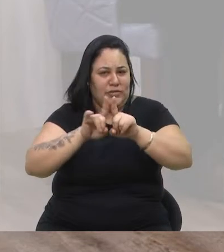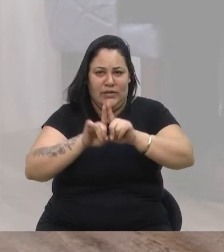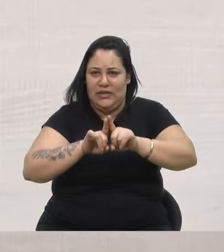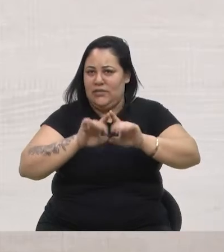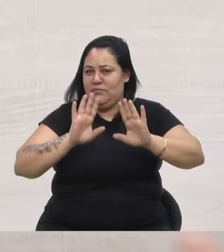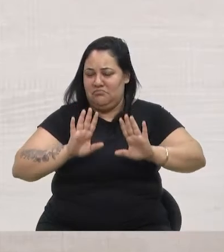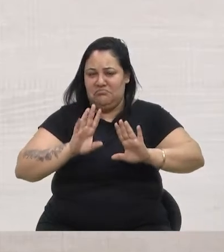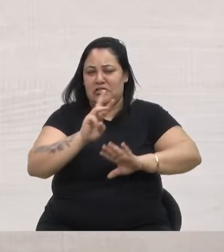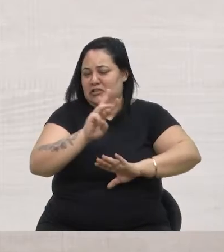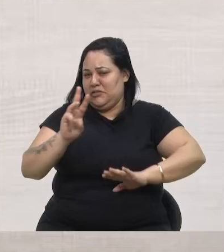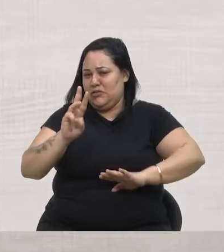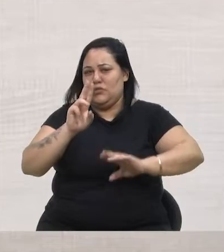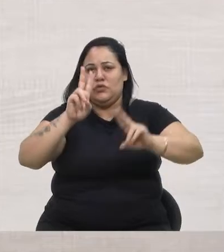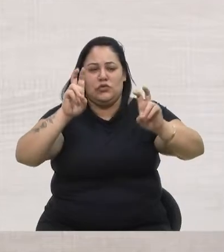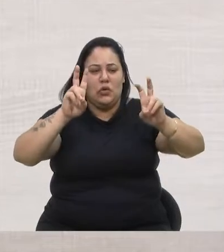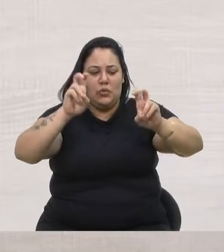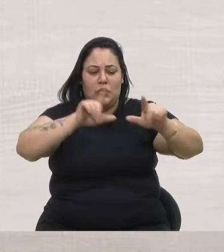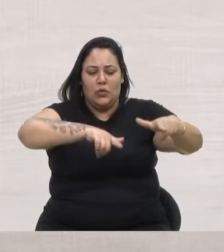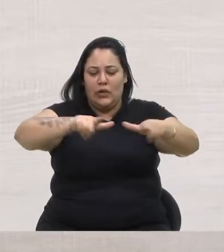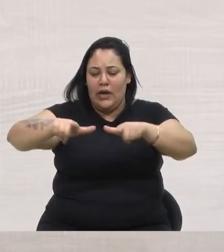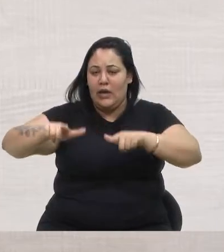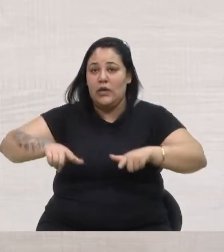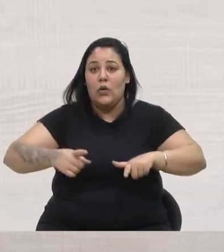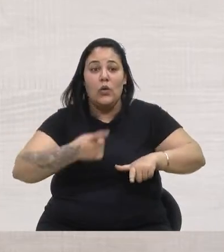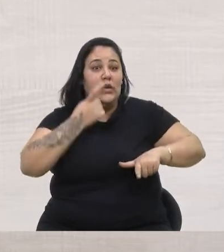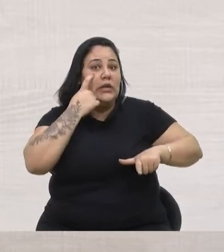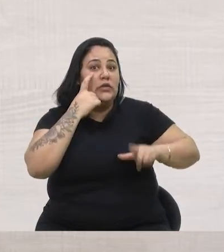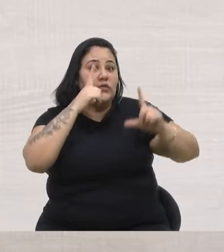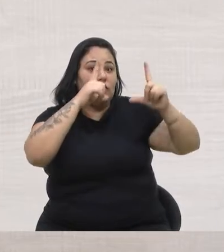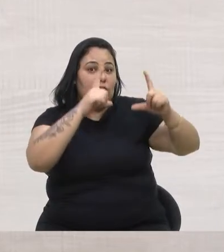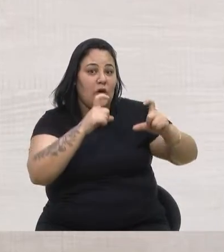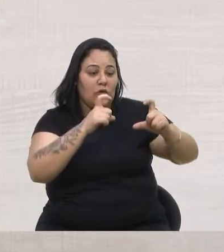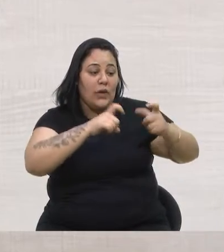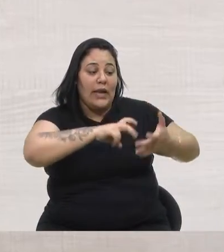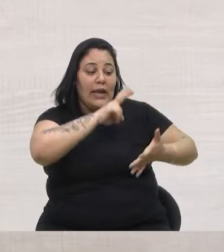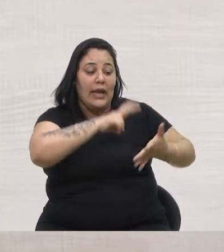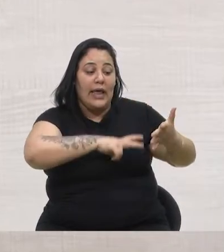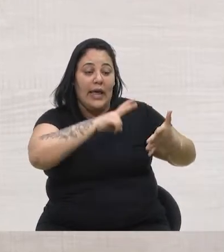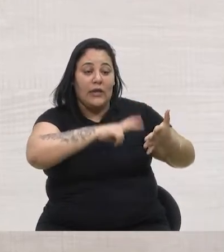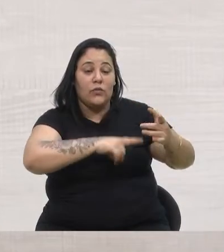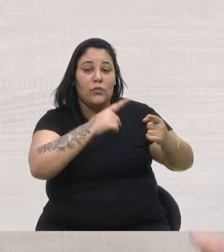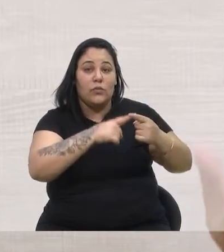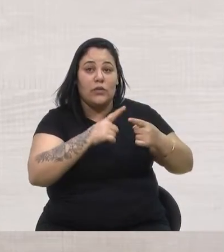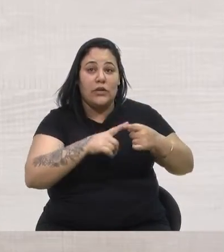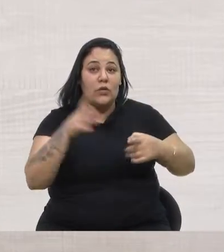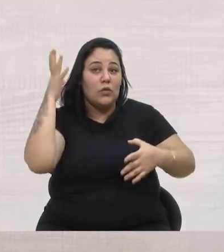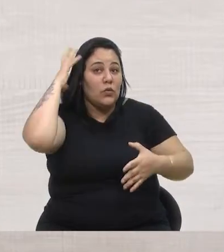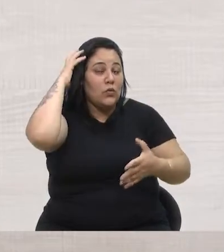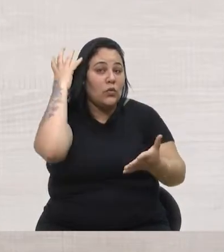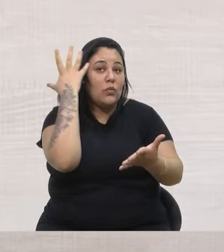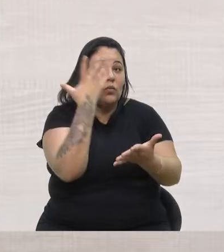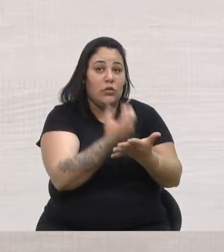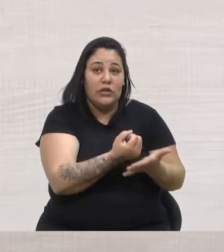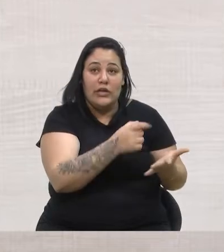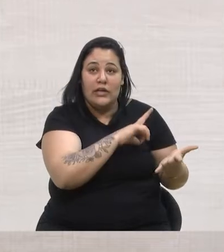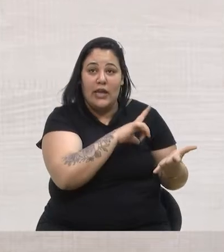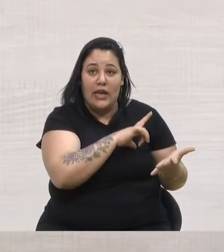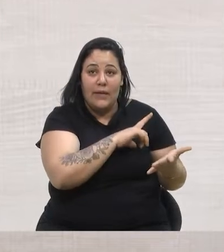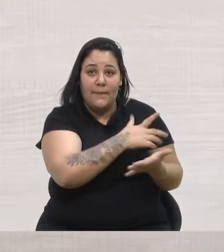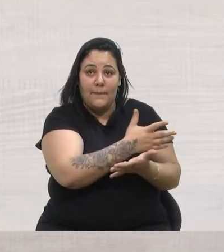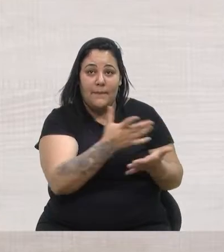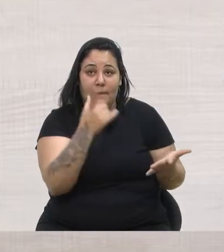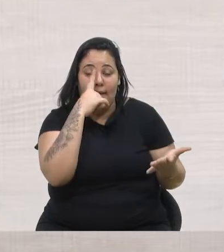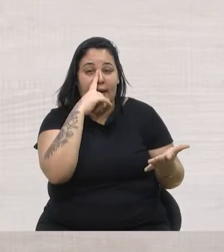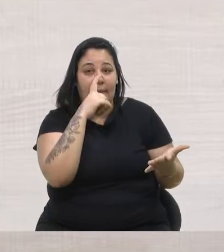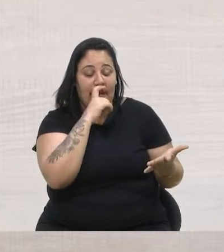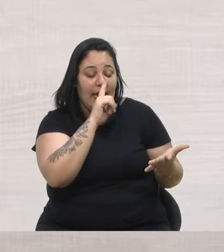viagem, nas próprias plataformas, sobre o lugar, olhando fotos, olhando vídeos, lendo, porque aí nos podcasts